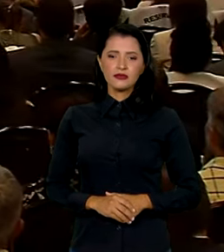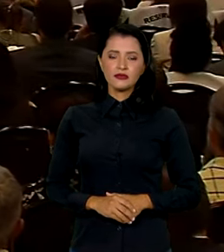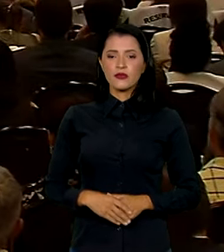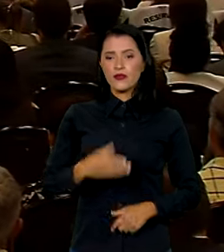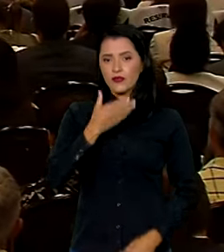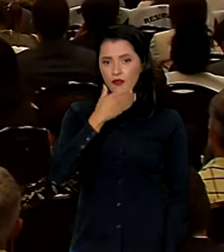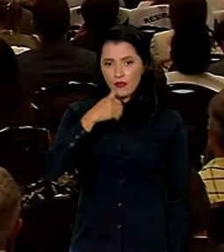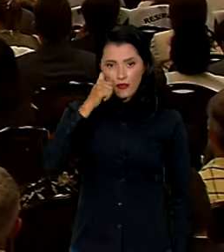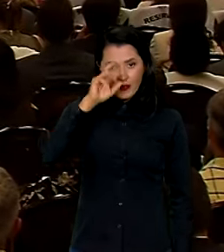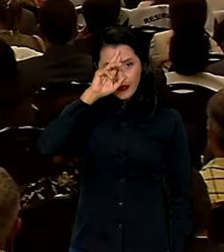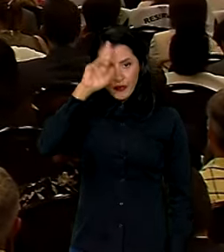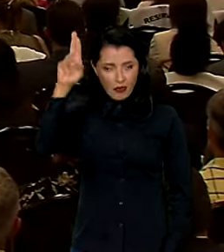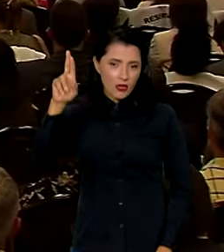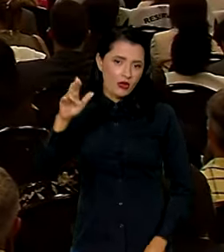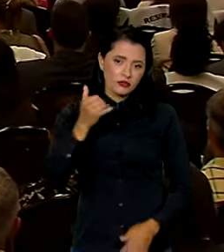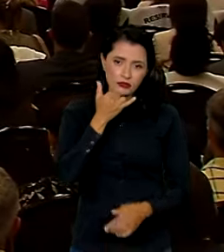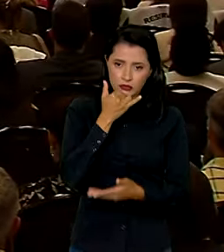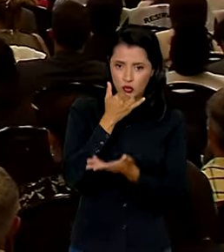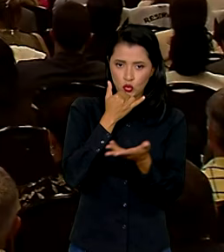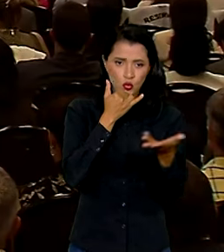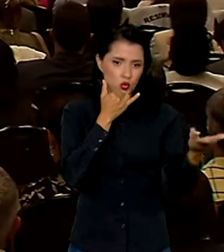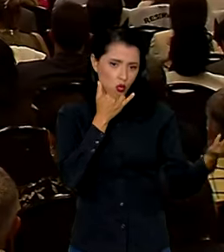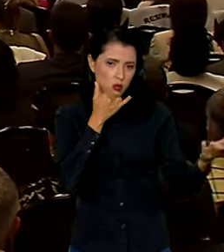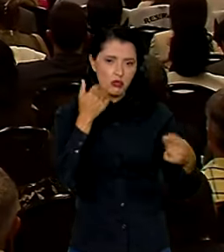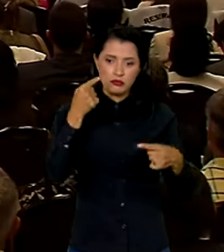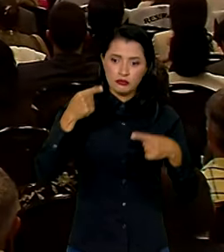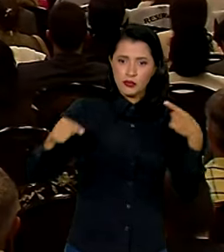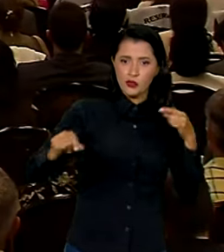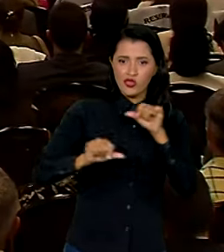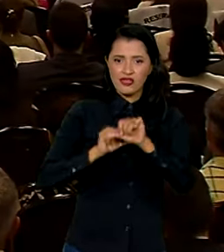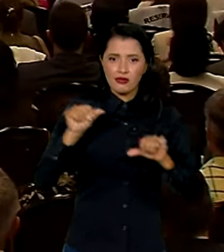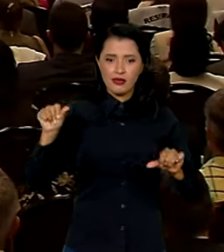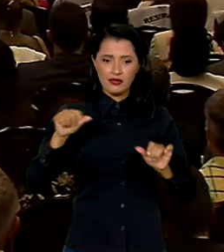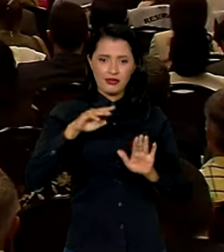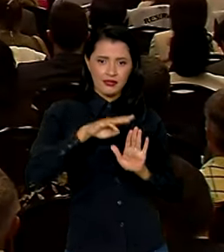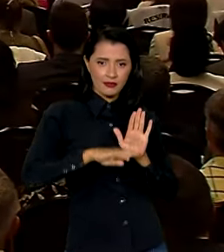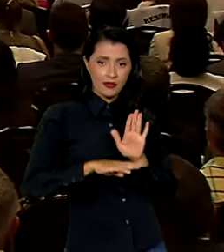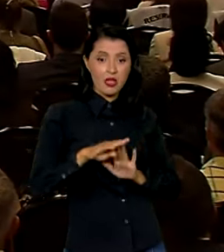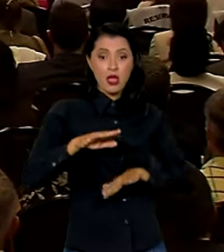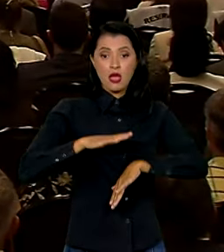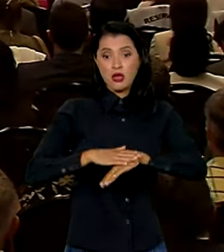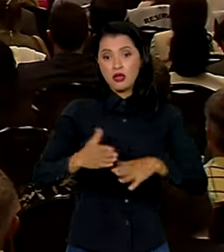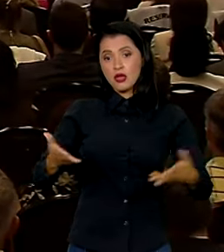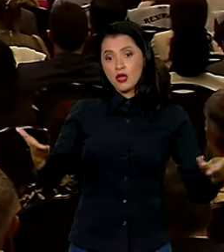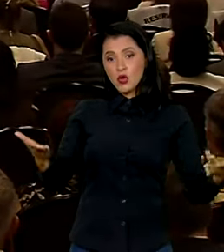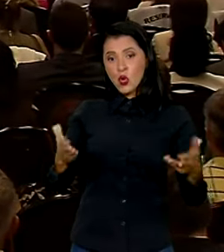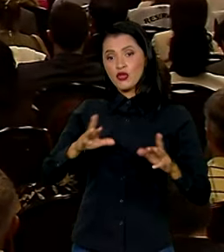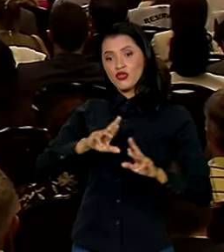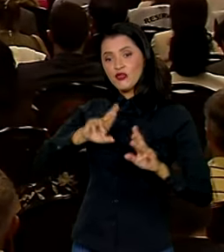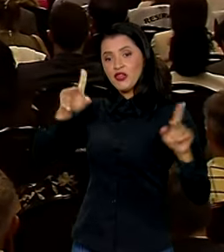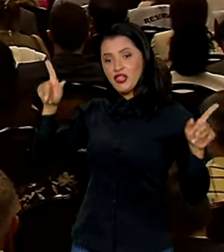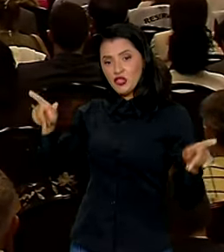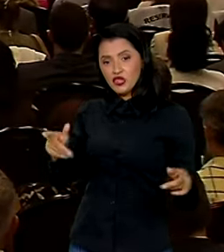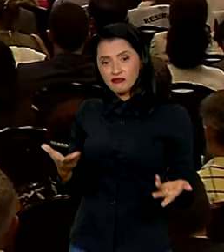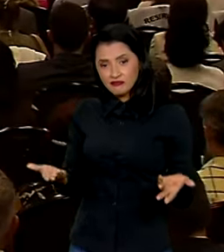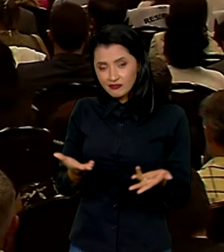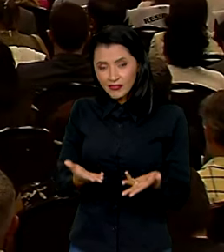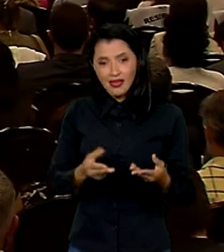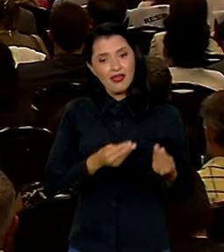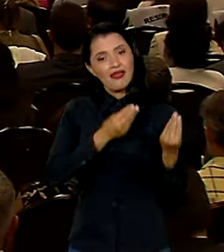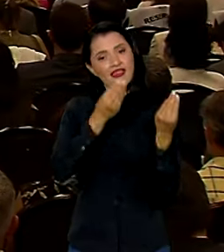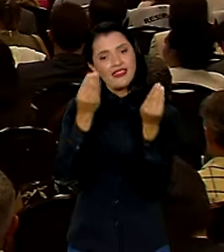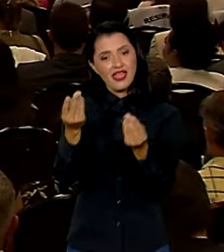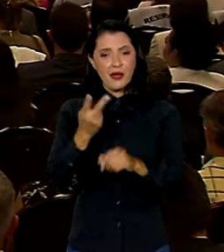Senhoras e senhores, pedimos desculpa pela quebra de protocolo. Teremos agora um momento diferenciado, que é a entrega